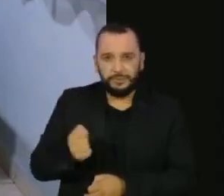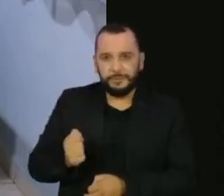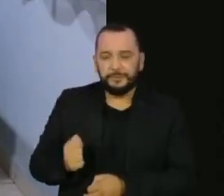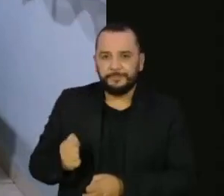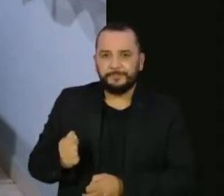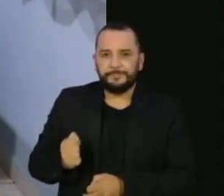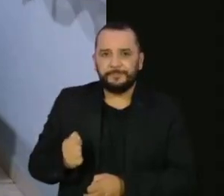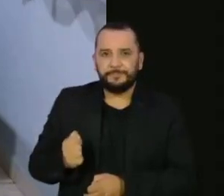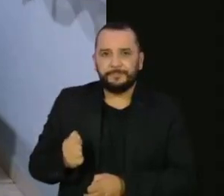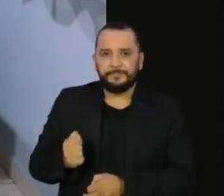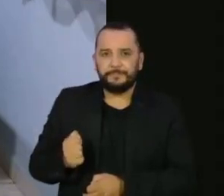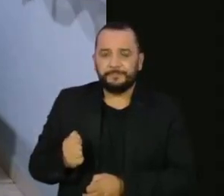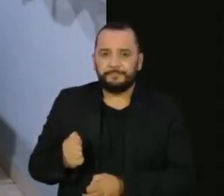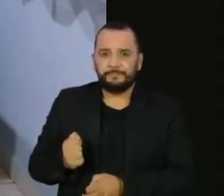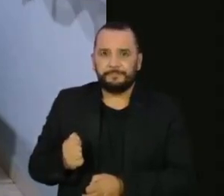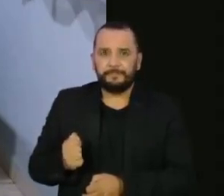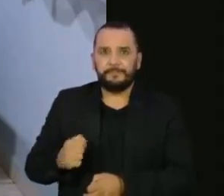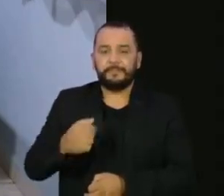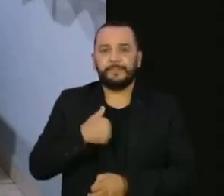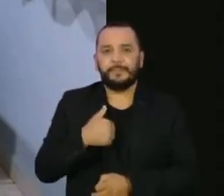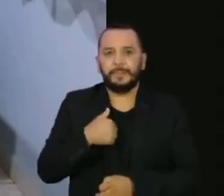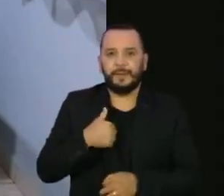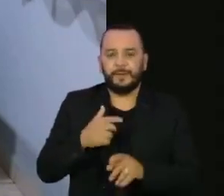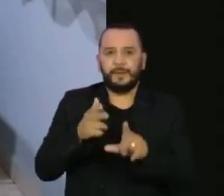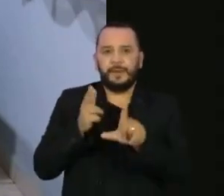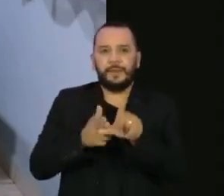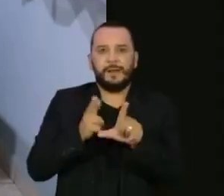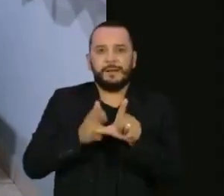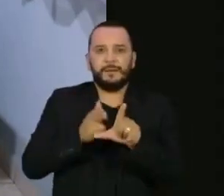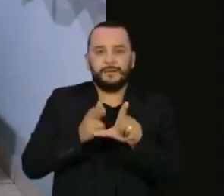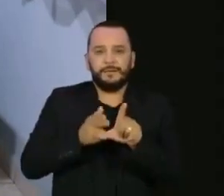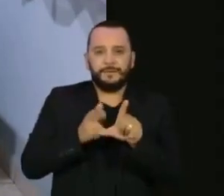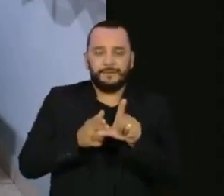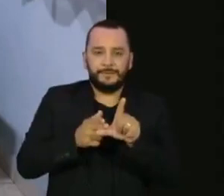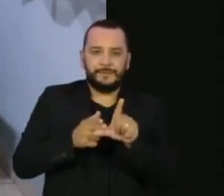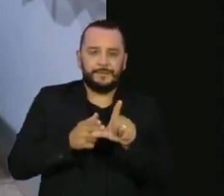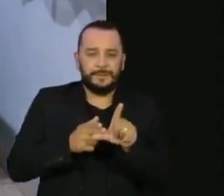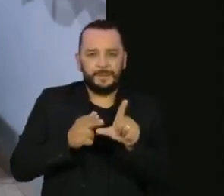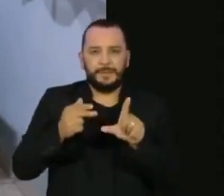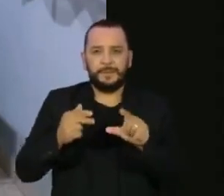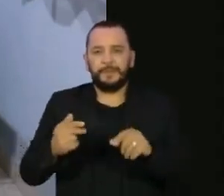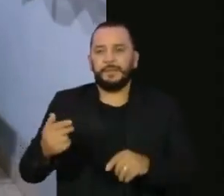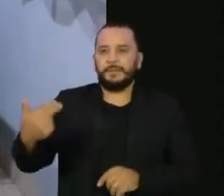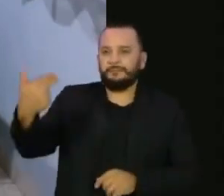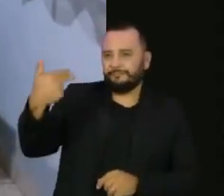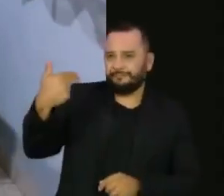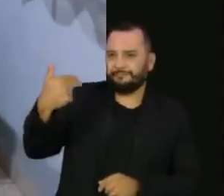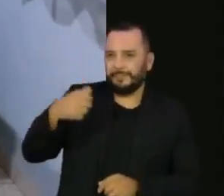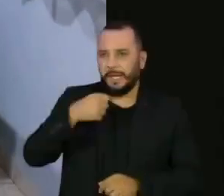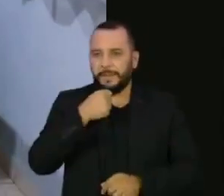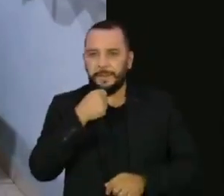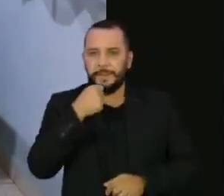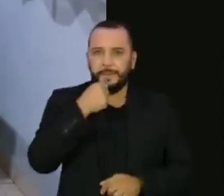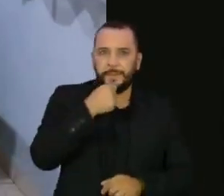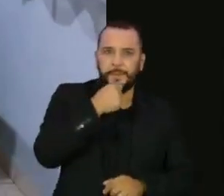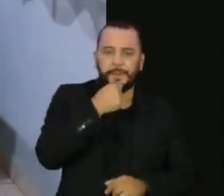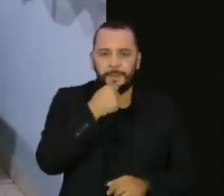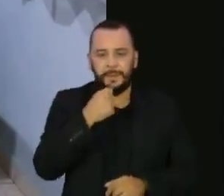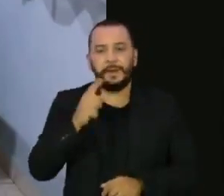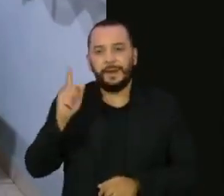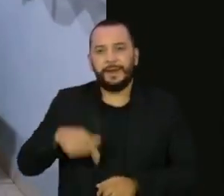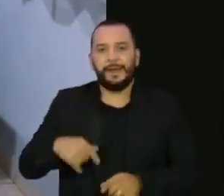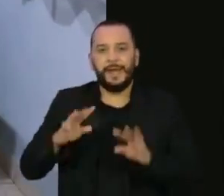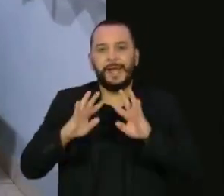E quando eu estou fazendo a minha live, aquilo ali, para mim, as pessoas falam que é um quilombo do amor.